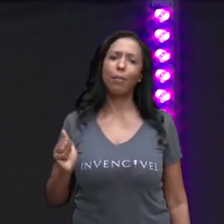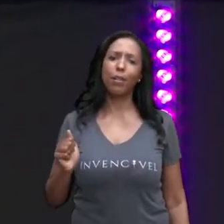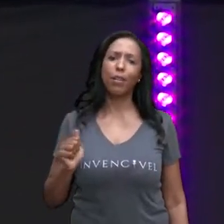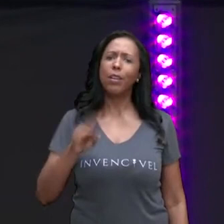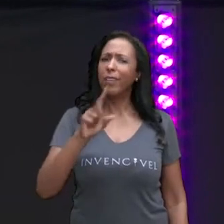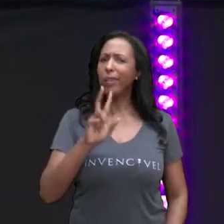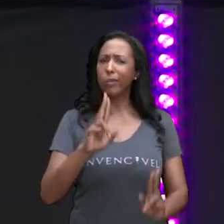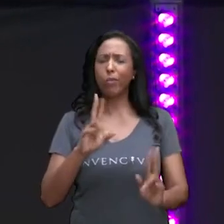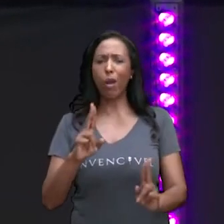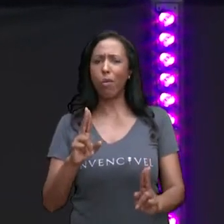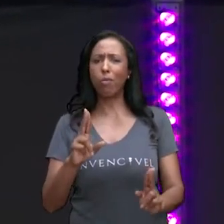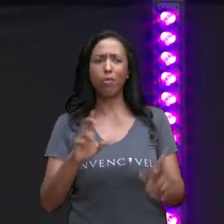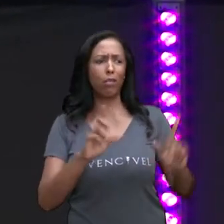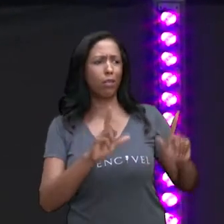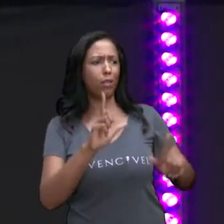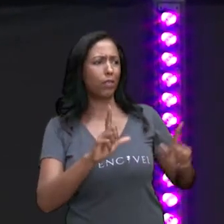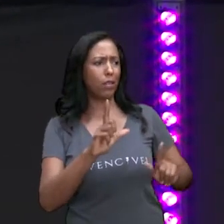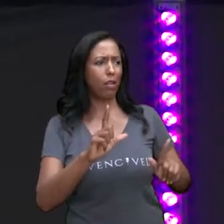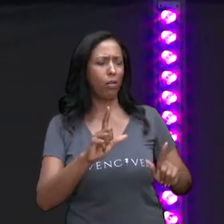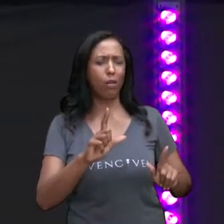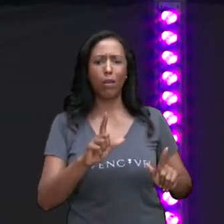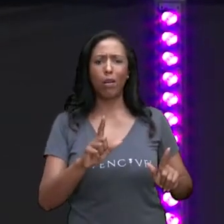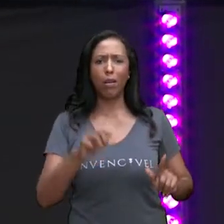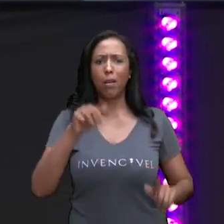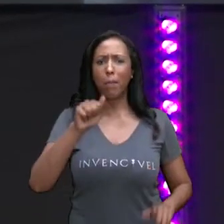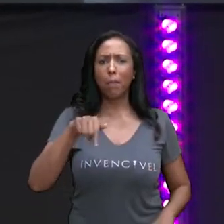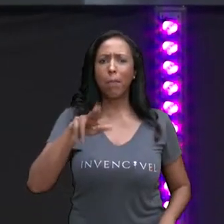acorda, come, faz xixi e dorme.